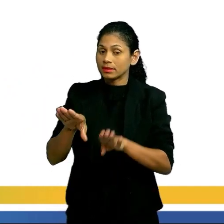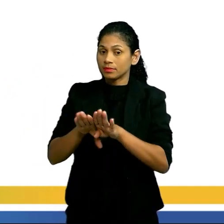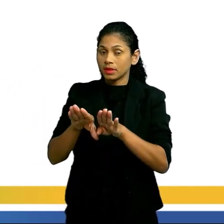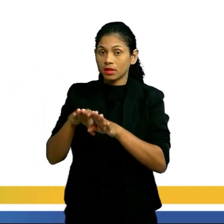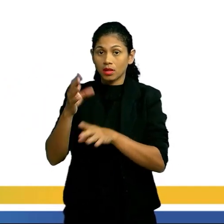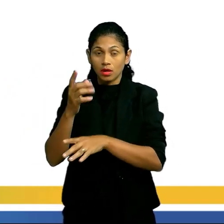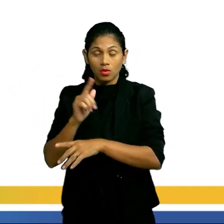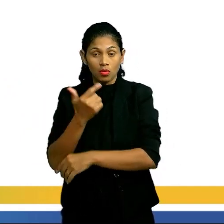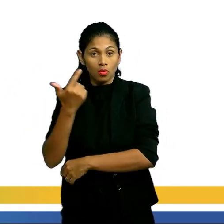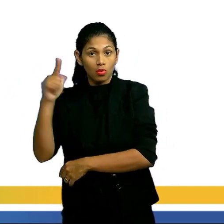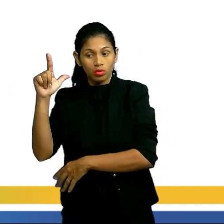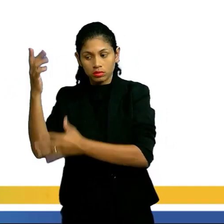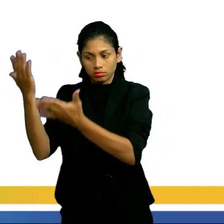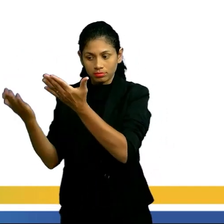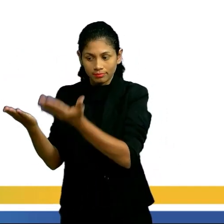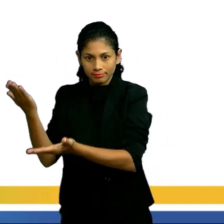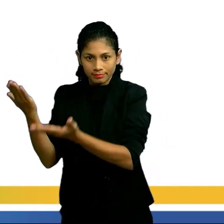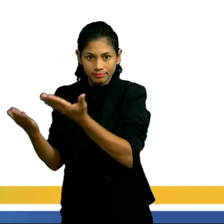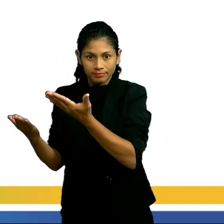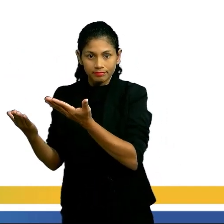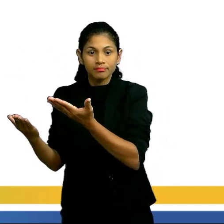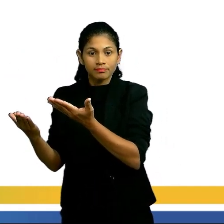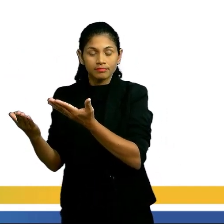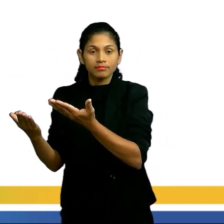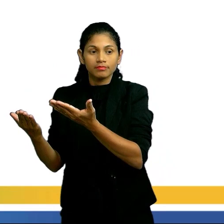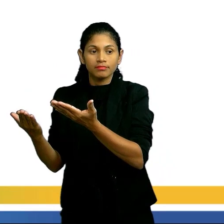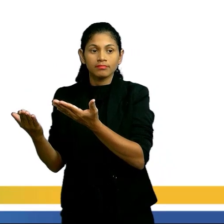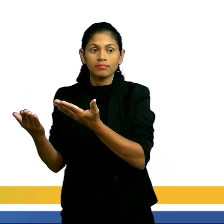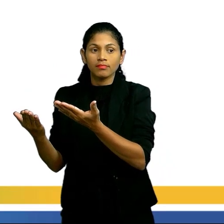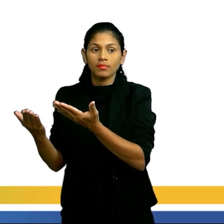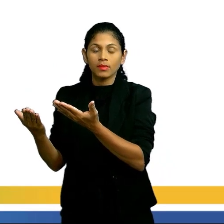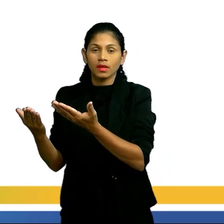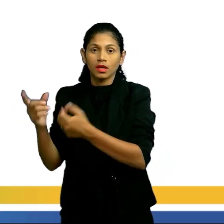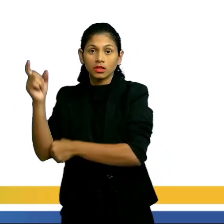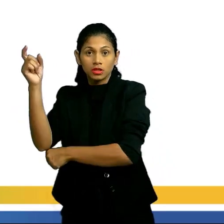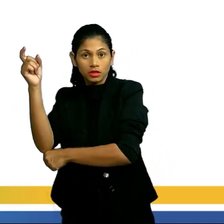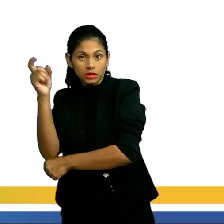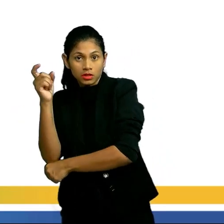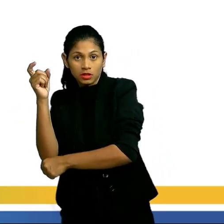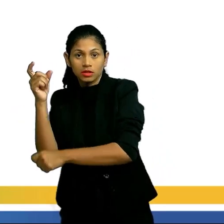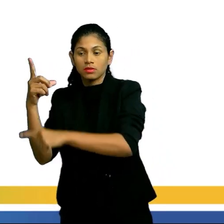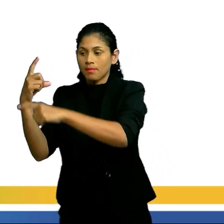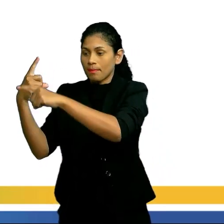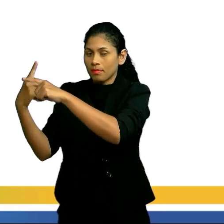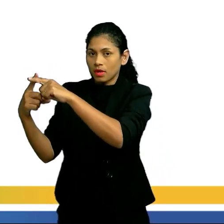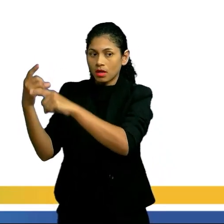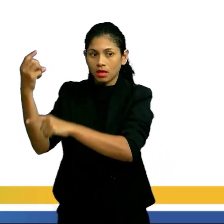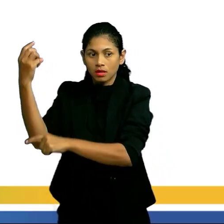3 igual a 2y, como está aqui na imagem.